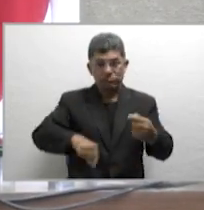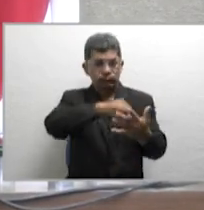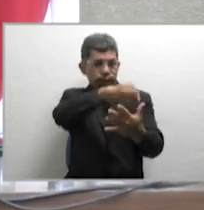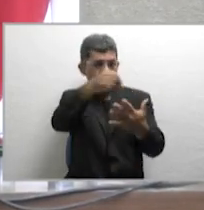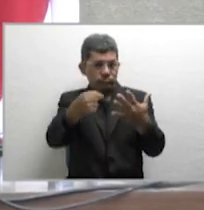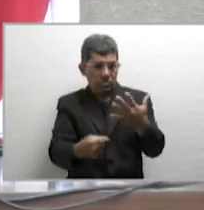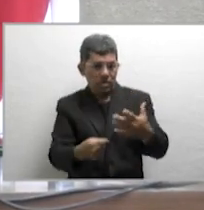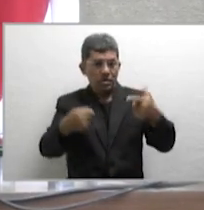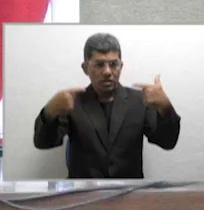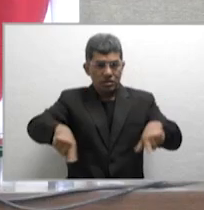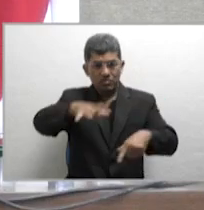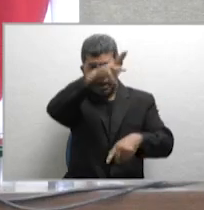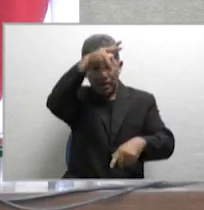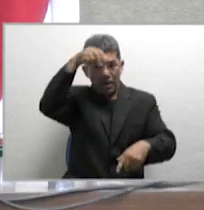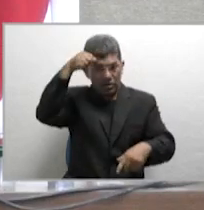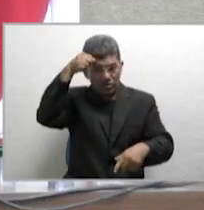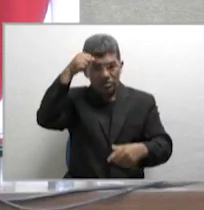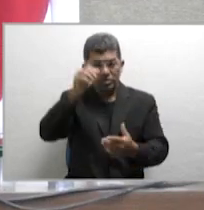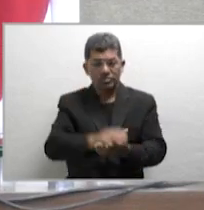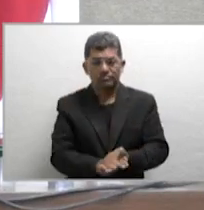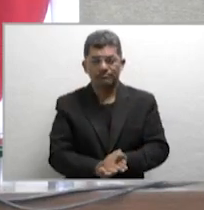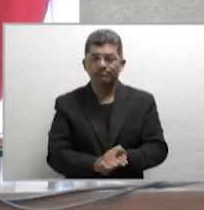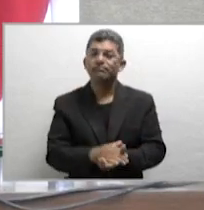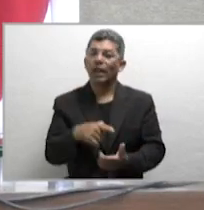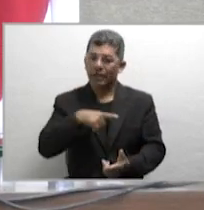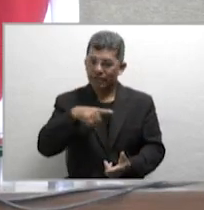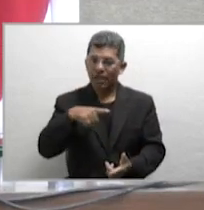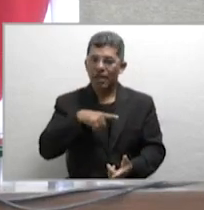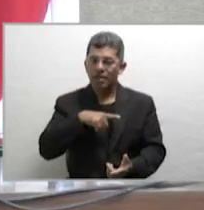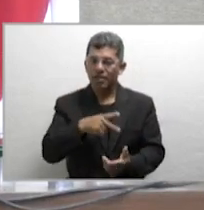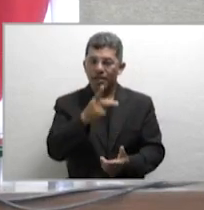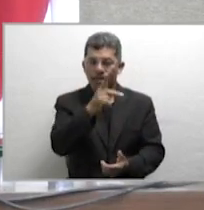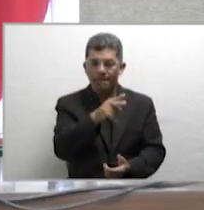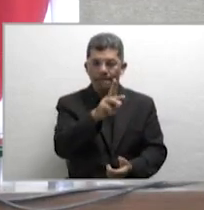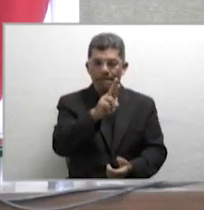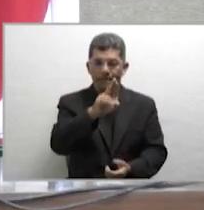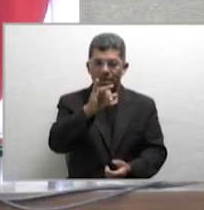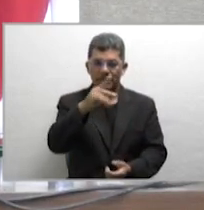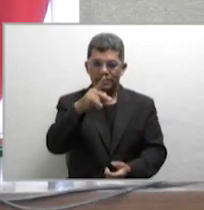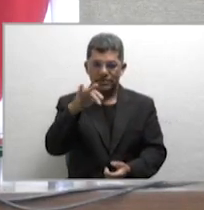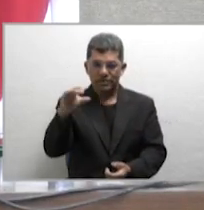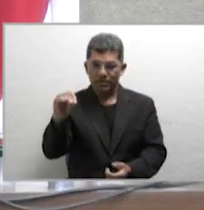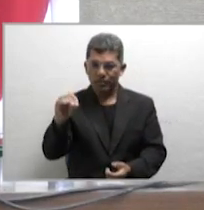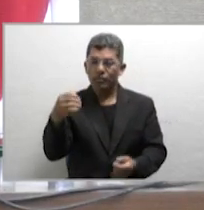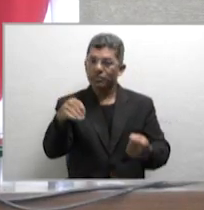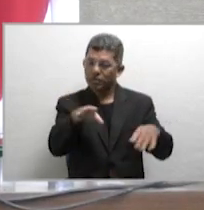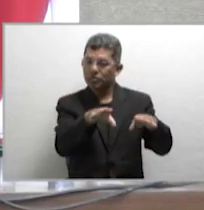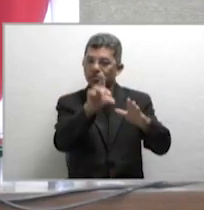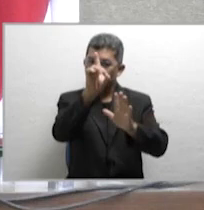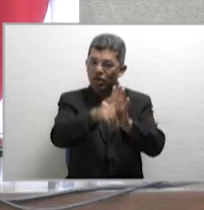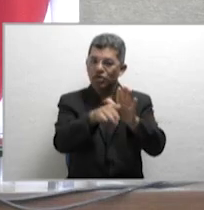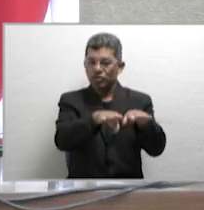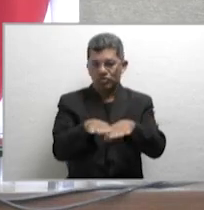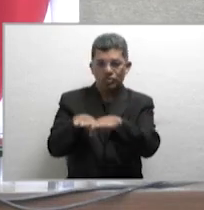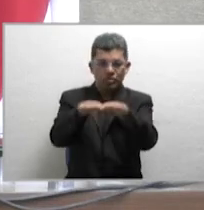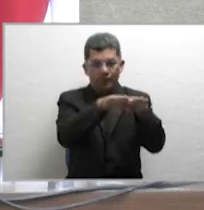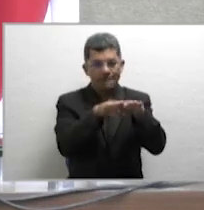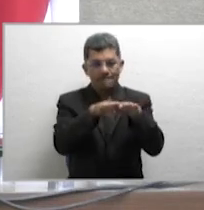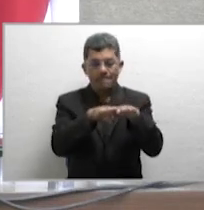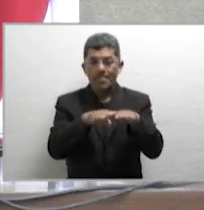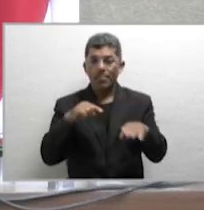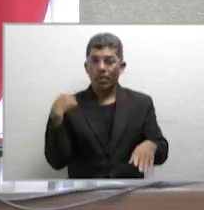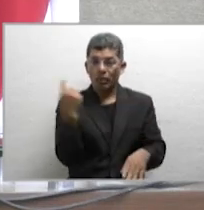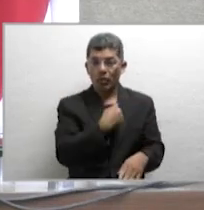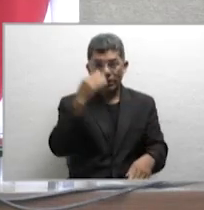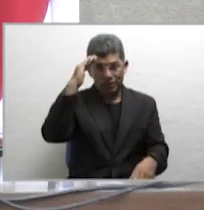bairros da cidade de Manaus, tem como princípio a passividade. Nós entendemos